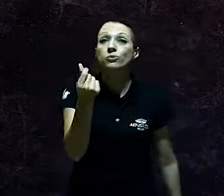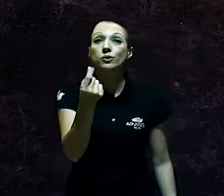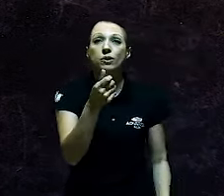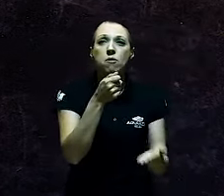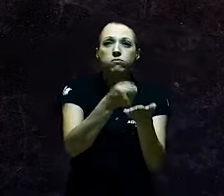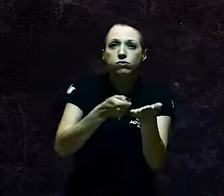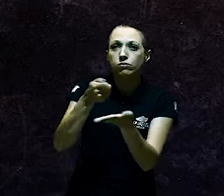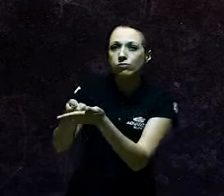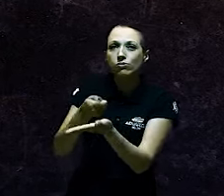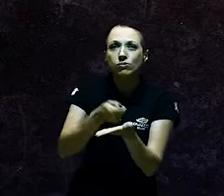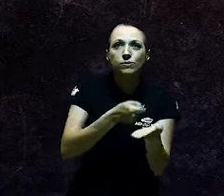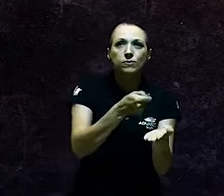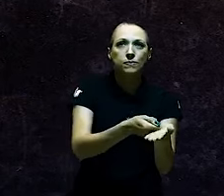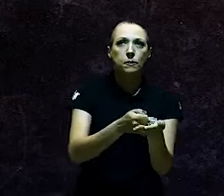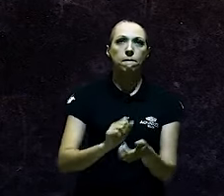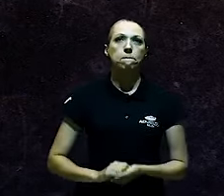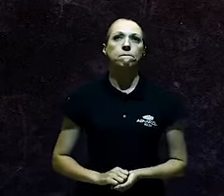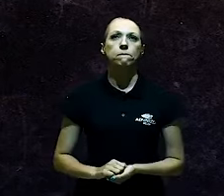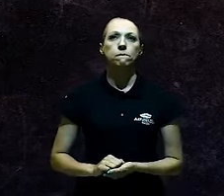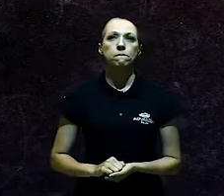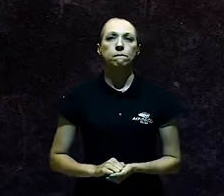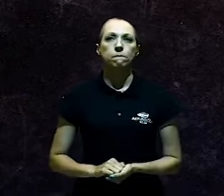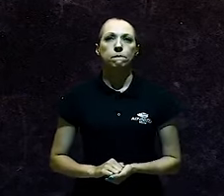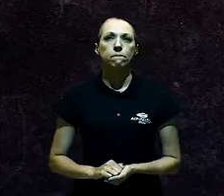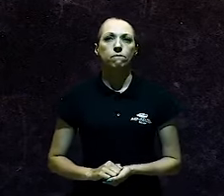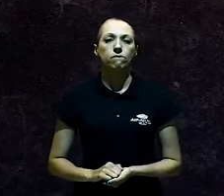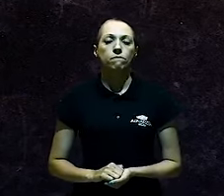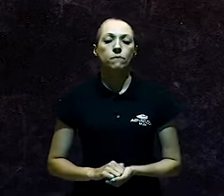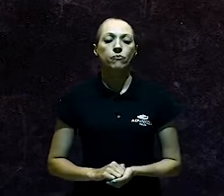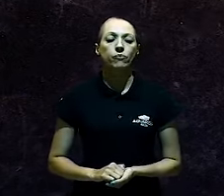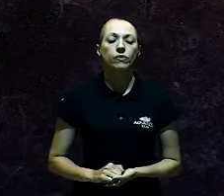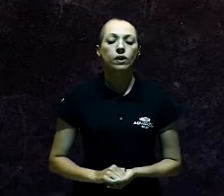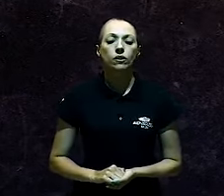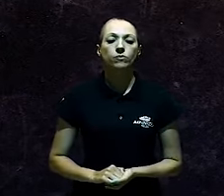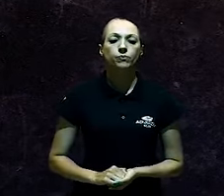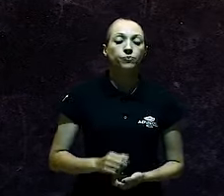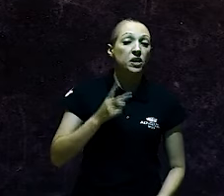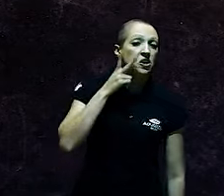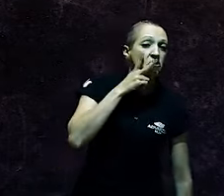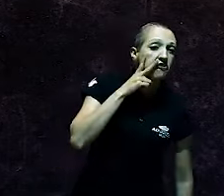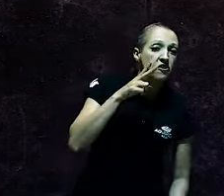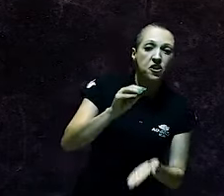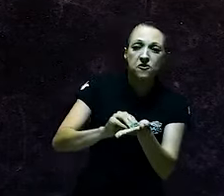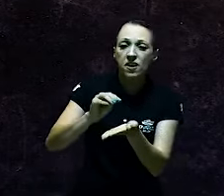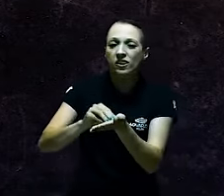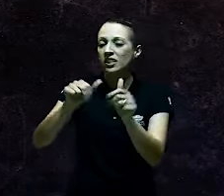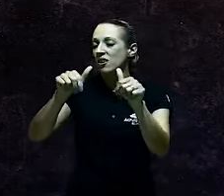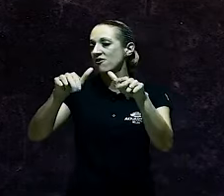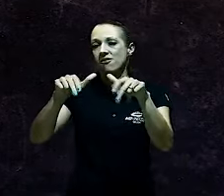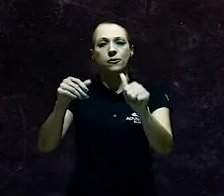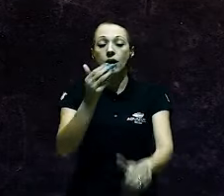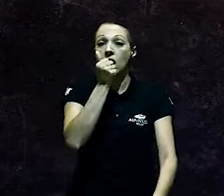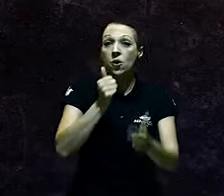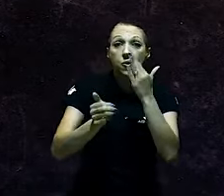cereais. Aí vem a palavra: a eira e o lagar não os alimentarão, o vinho não lhe faltará, Israel. Versículo 3: